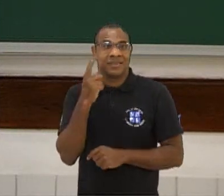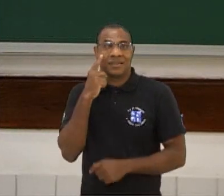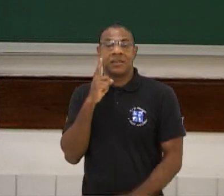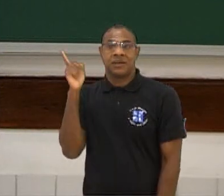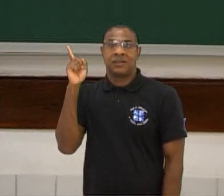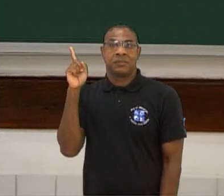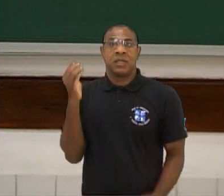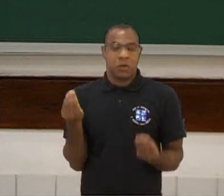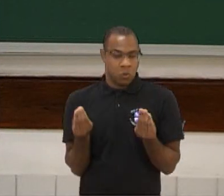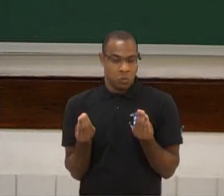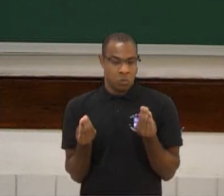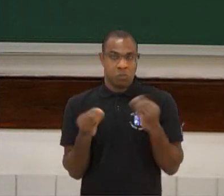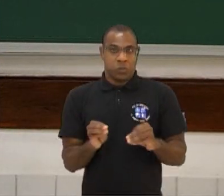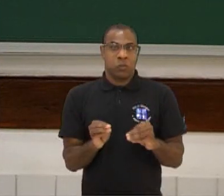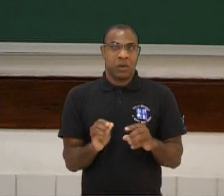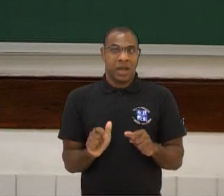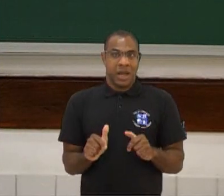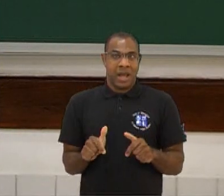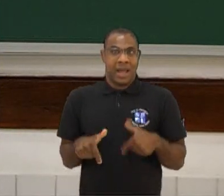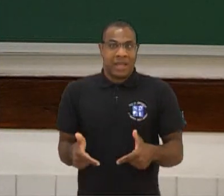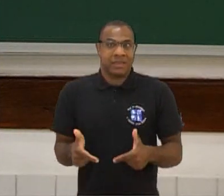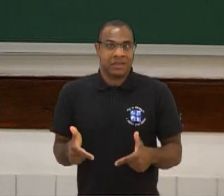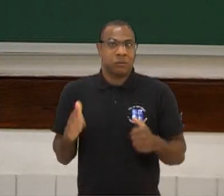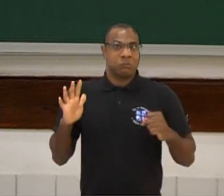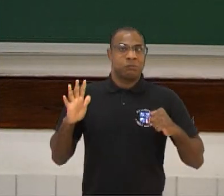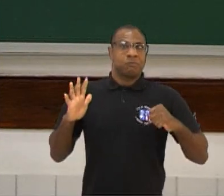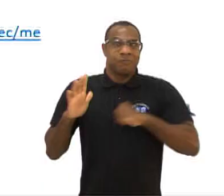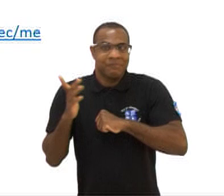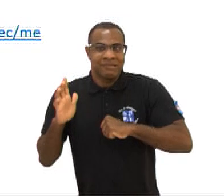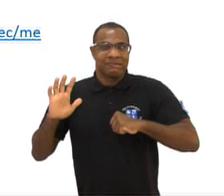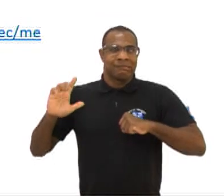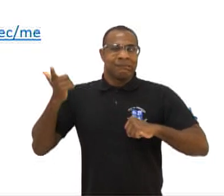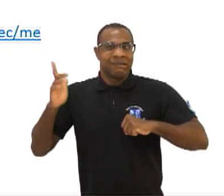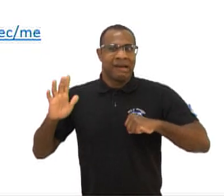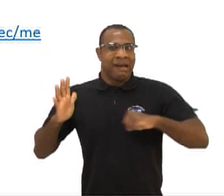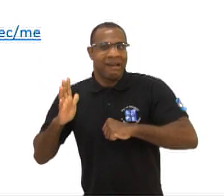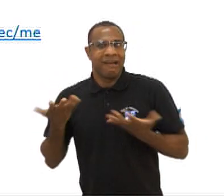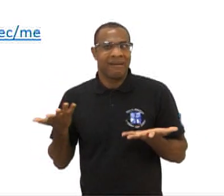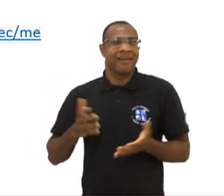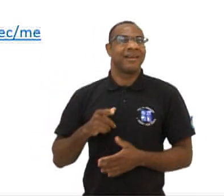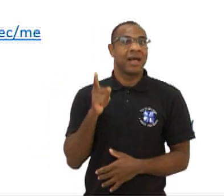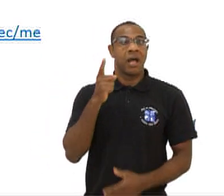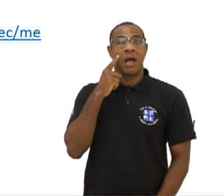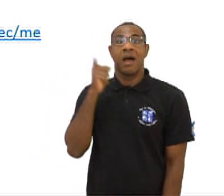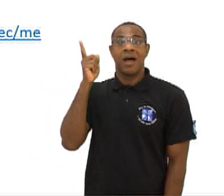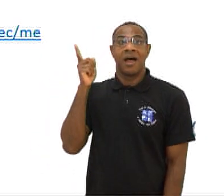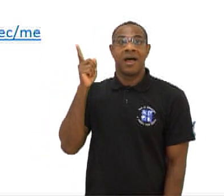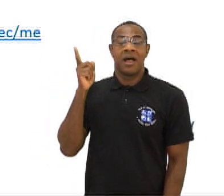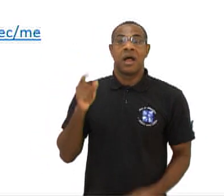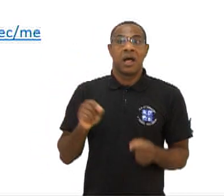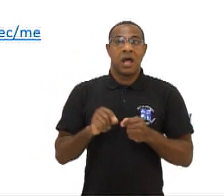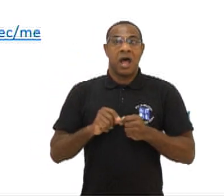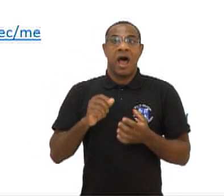existe uma aplicação de ação e reação aqui. Veja essa figurinha aqui, né? A